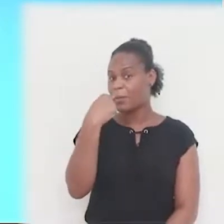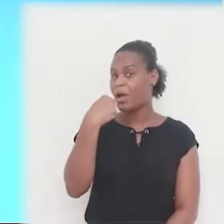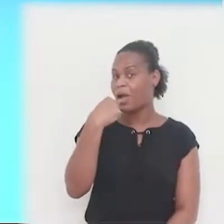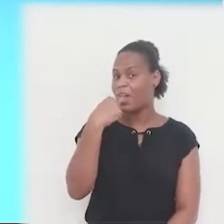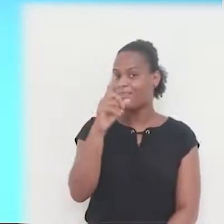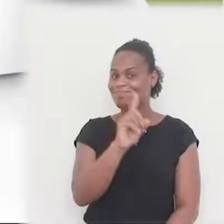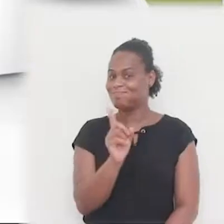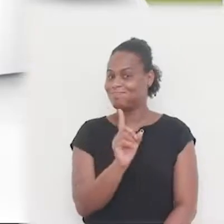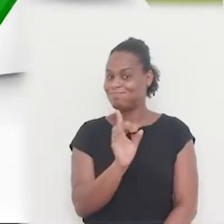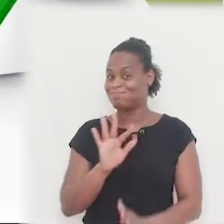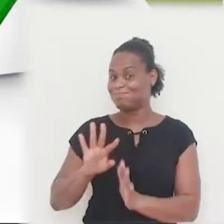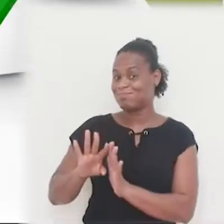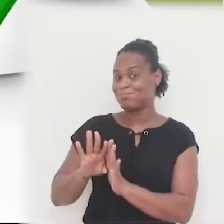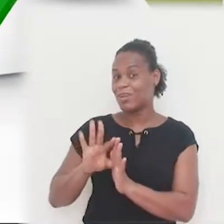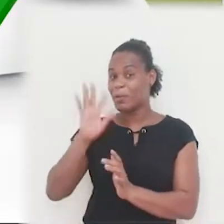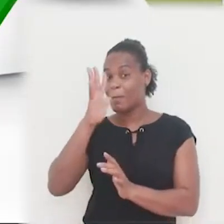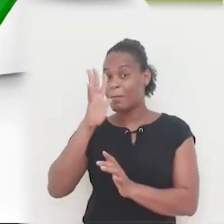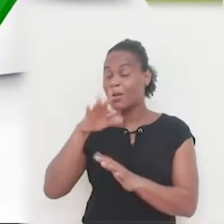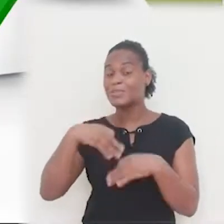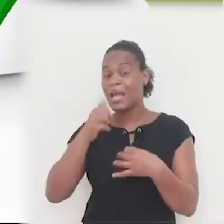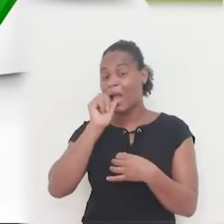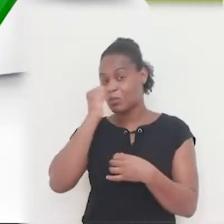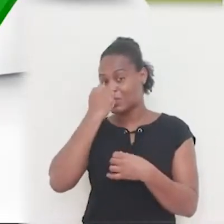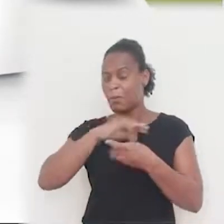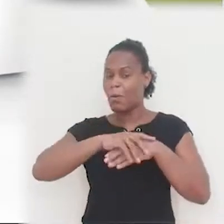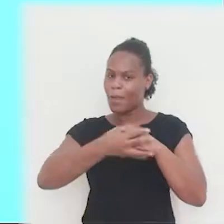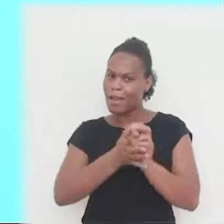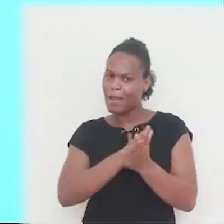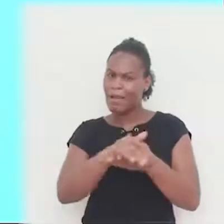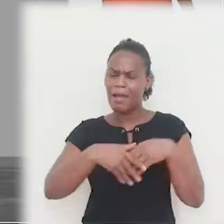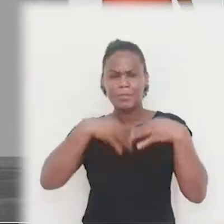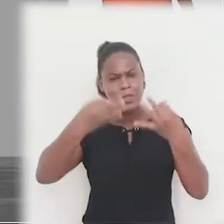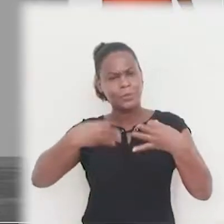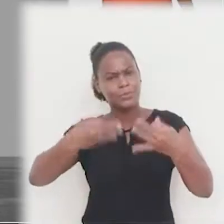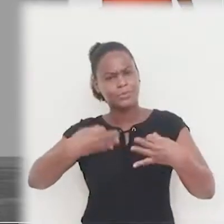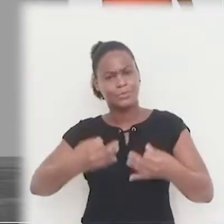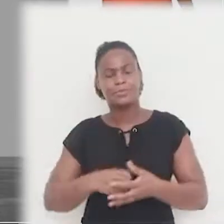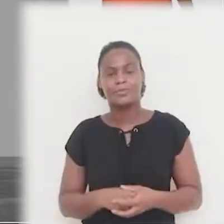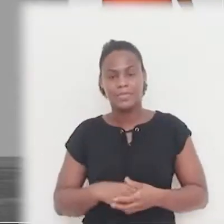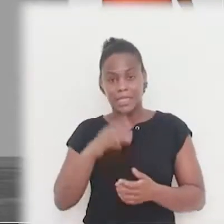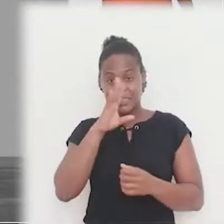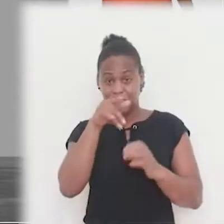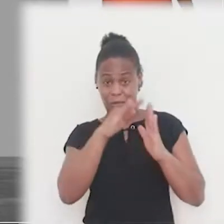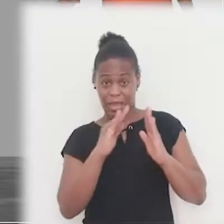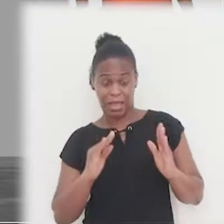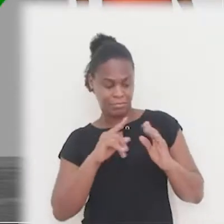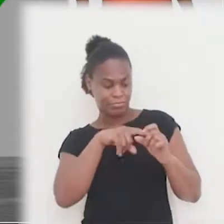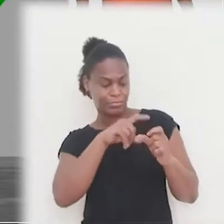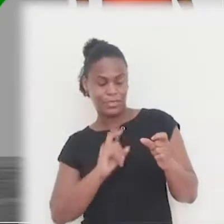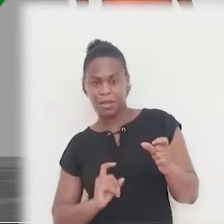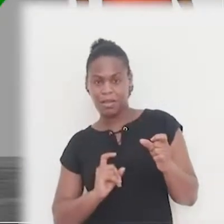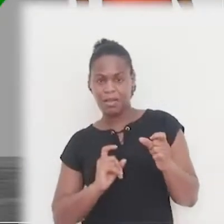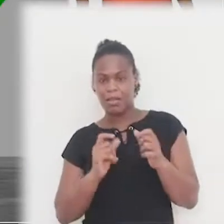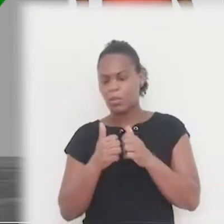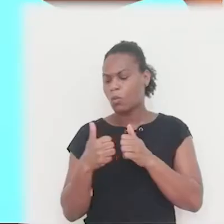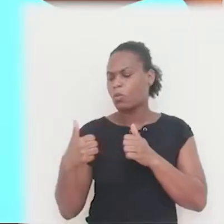e no nariz lava as mãos com água e sabão várias vezes por dia se saíres de casa mantenha uma